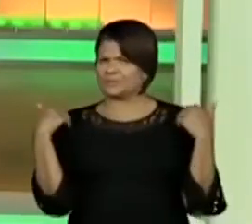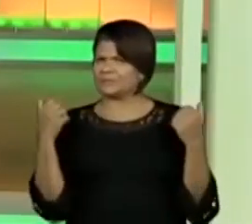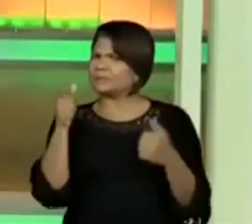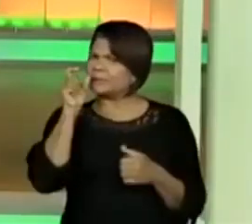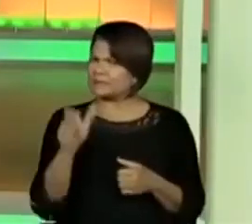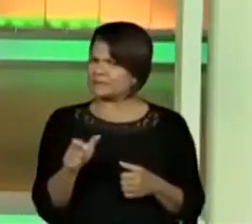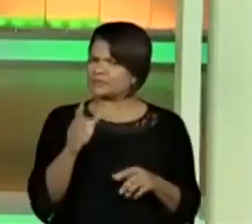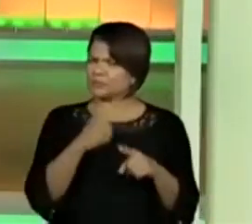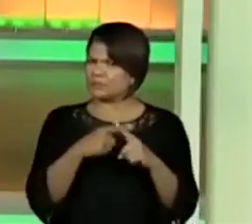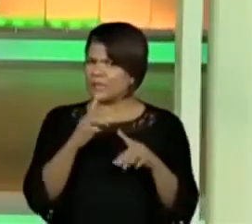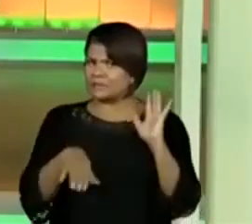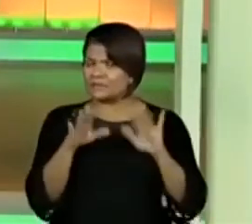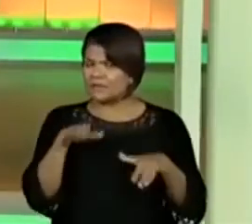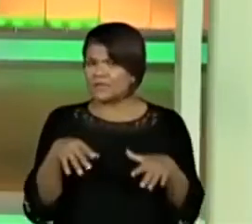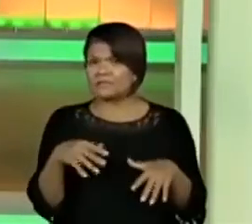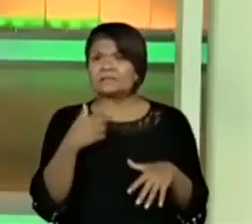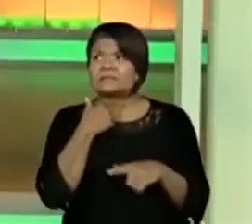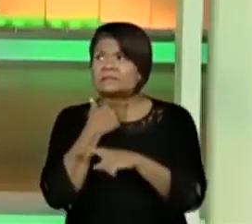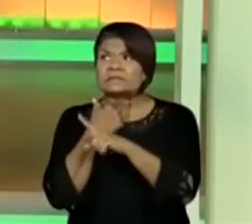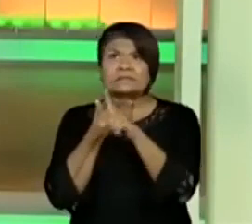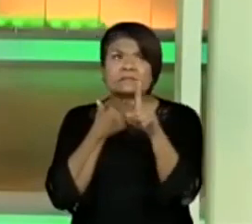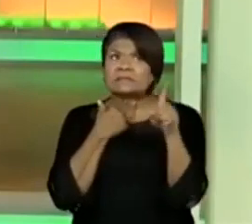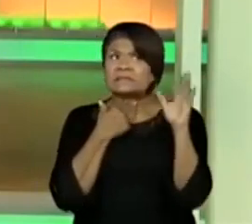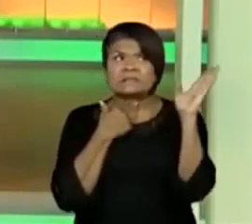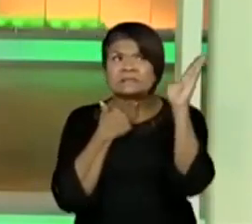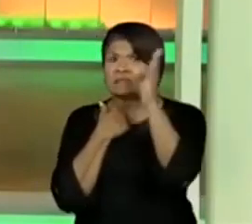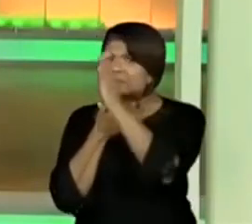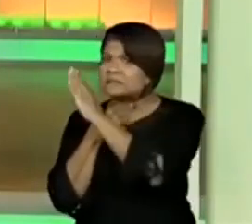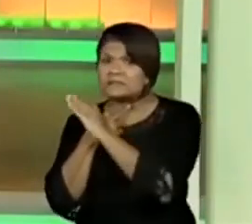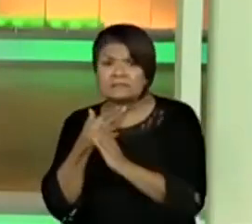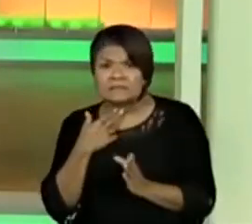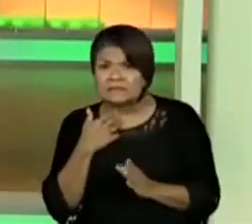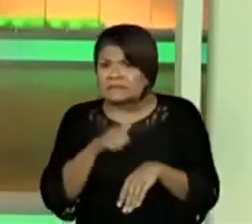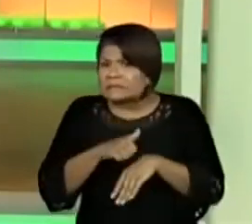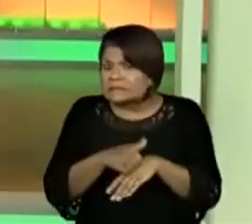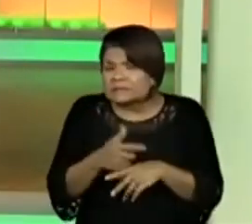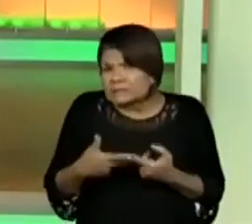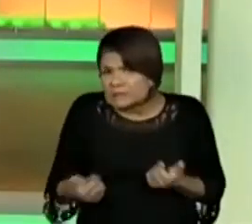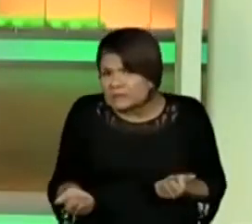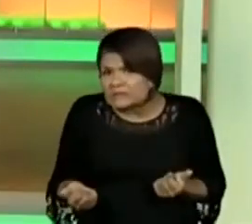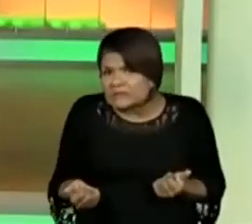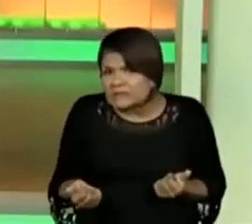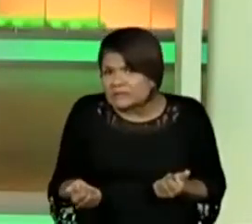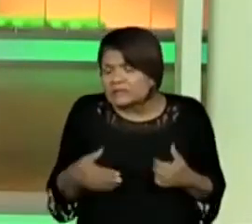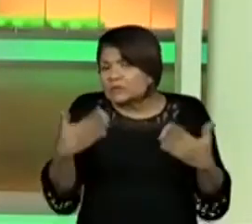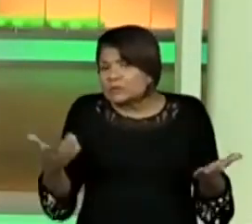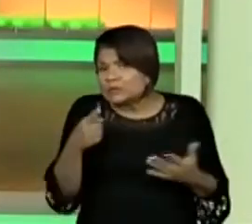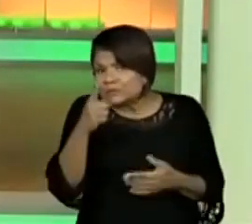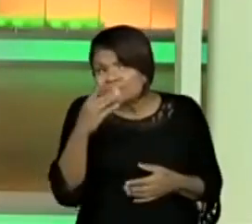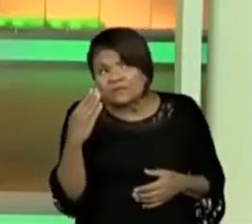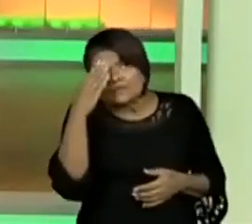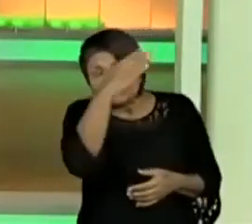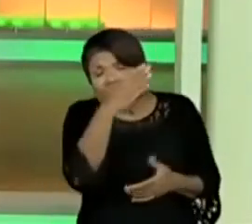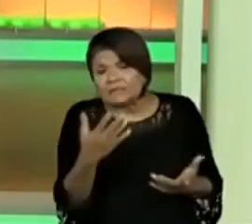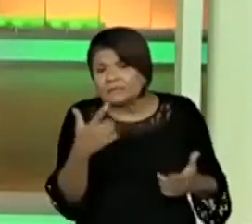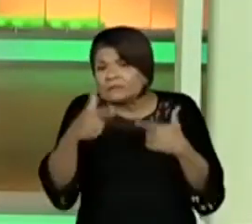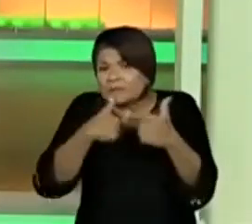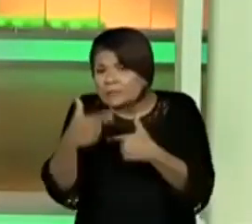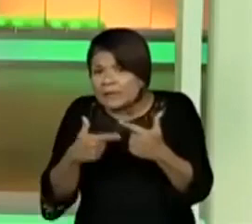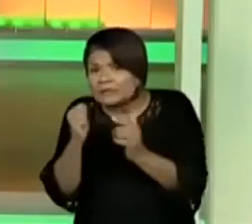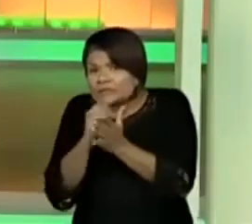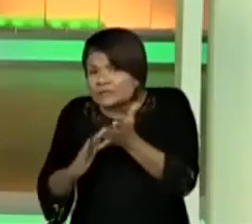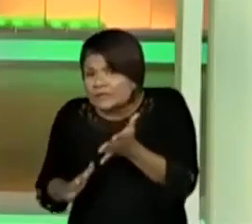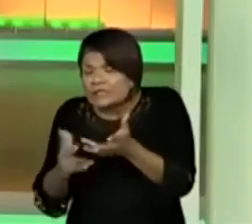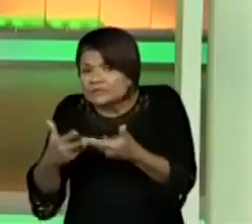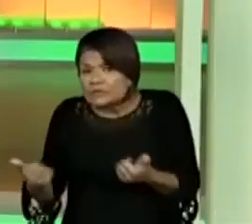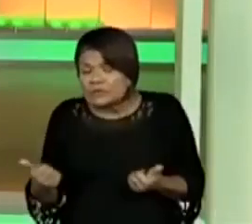vida a gente tem chance de ir a alguns lugares? Né? Por exemplo, a Amazônia. Quantas vezes a gente precisa fazer um trabalho, alguma atividade, a gente